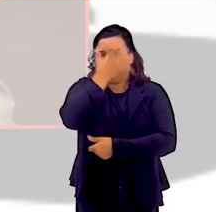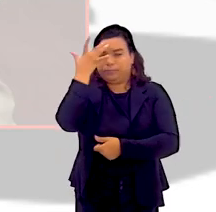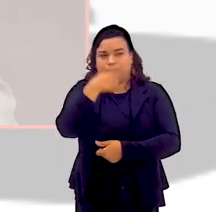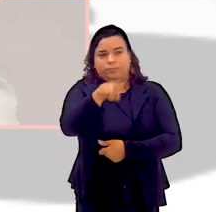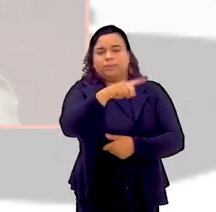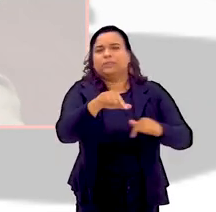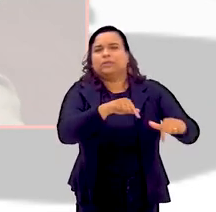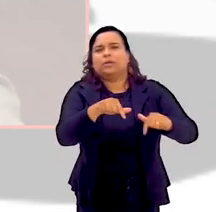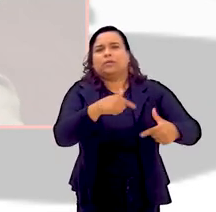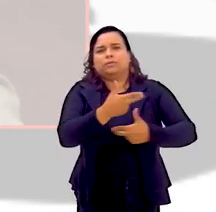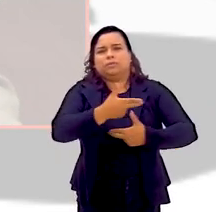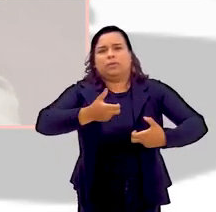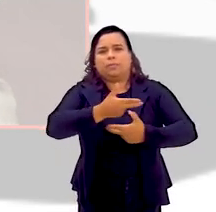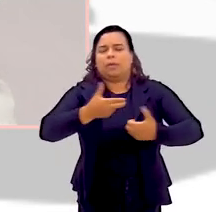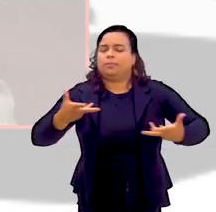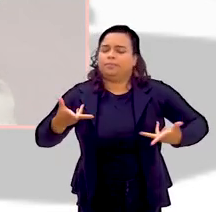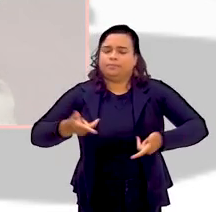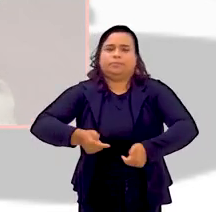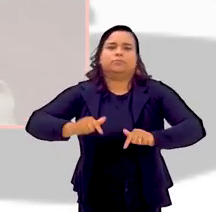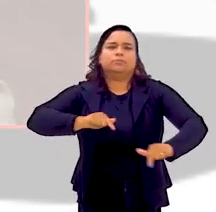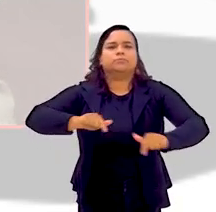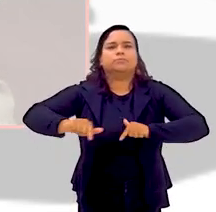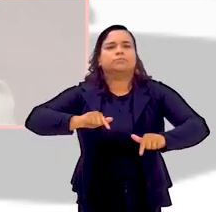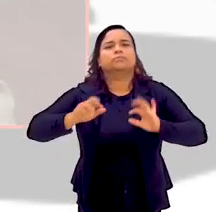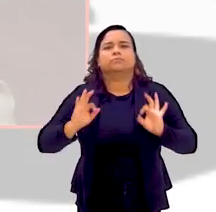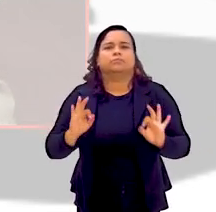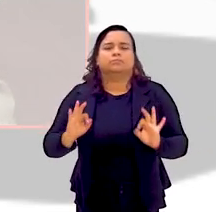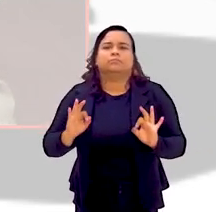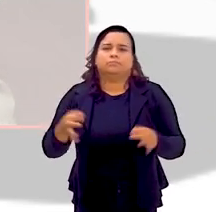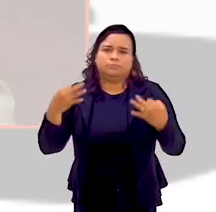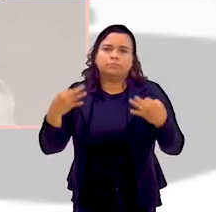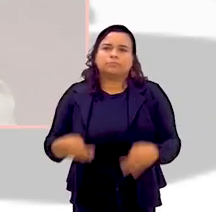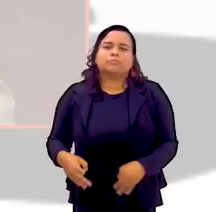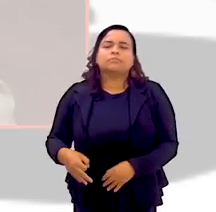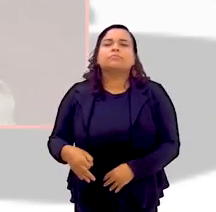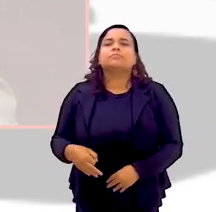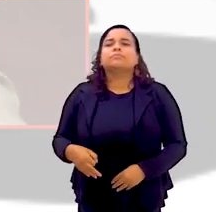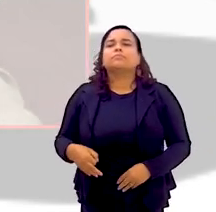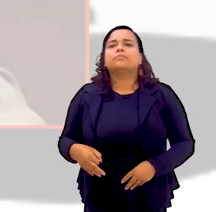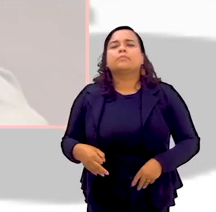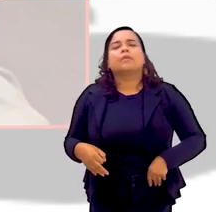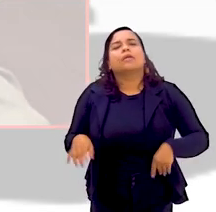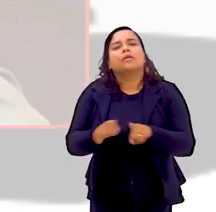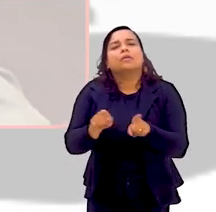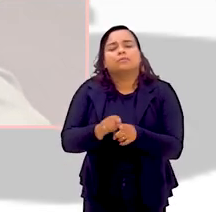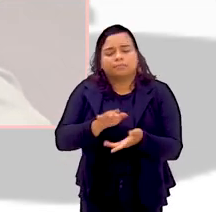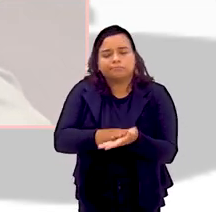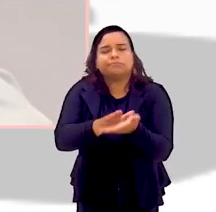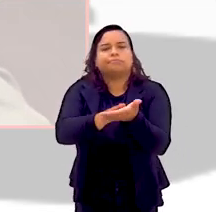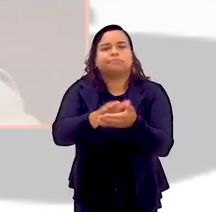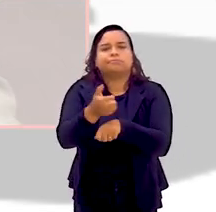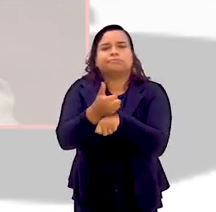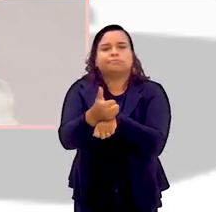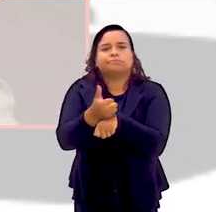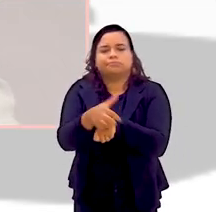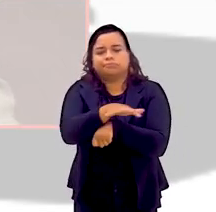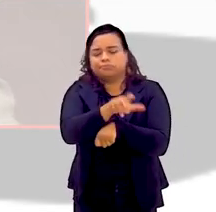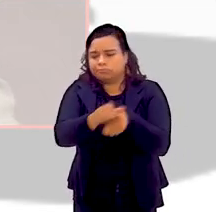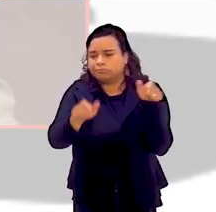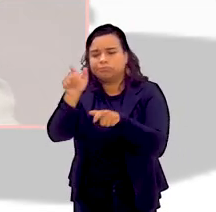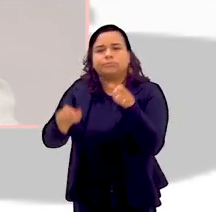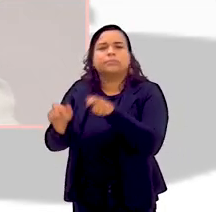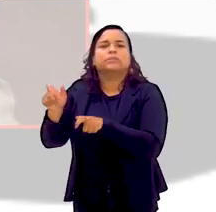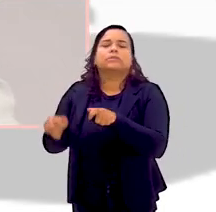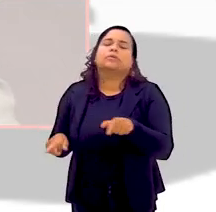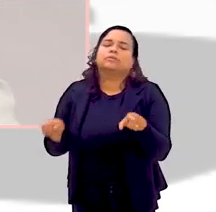trabalha no Sebrae, que é de excelência, qualidade, é de excelência no seu sentido do trabalho, honrando os profissionais que trabalham